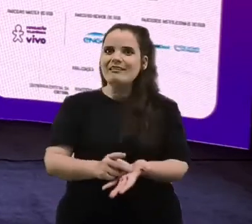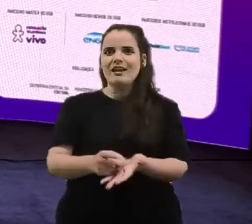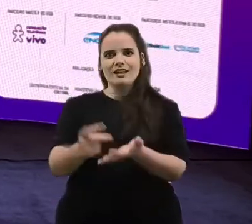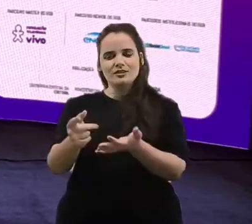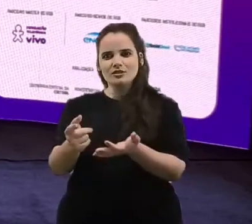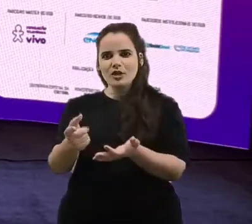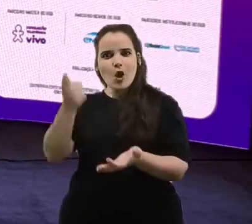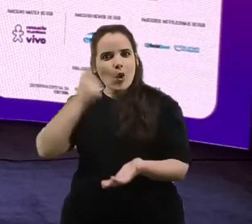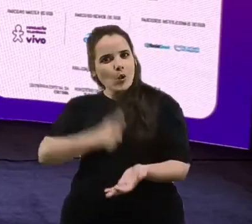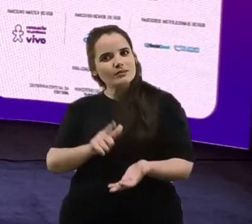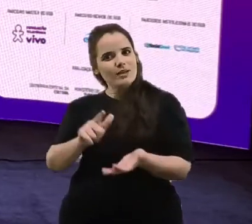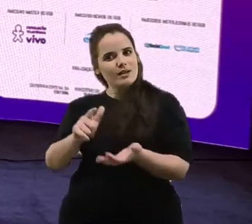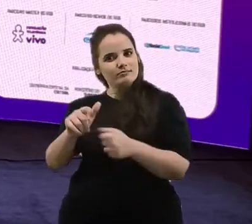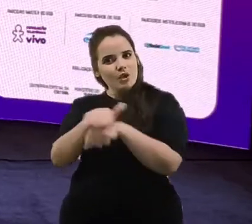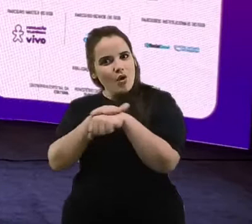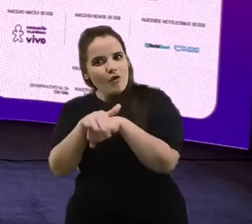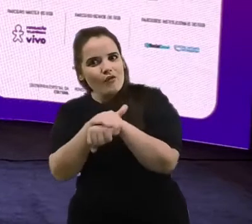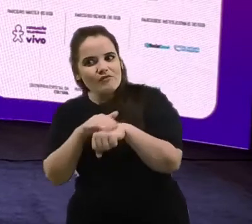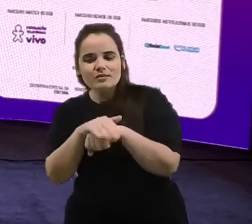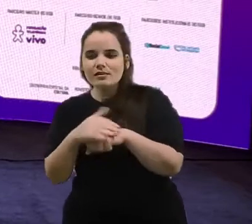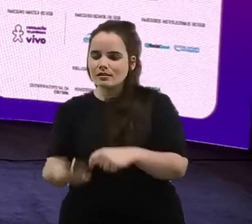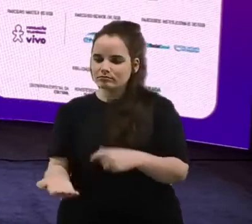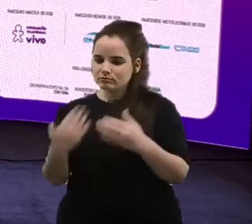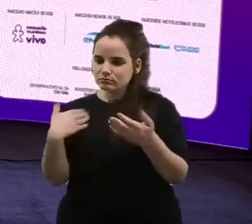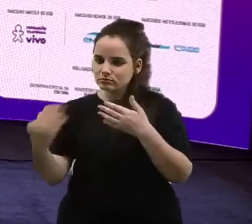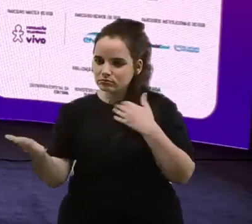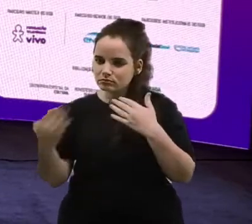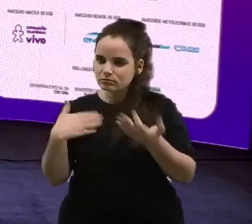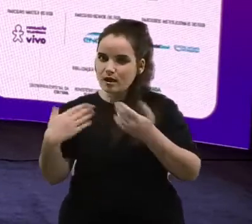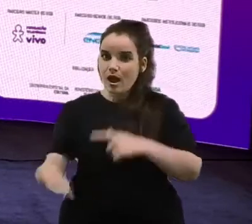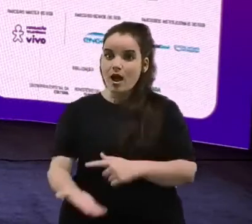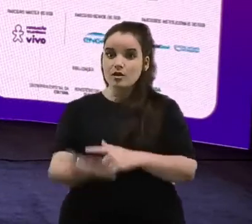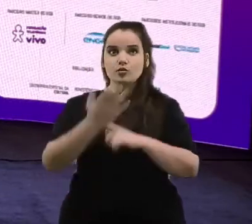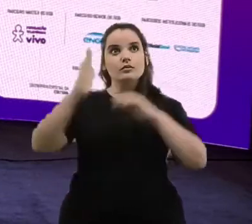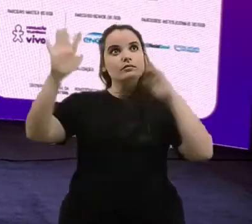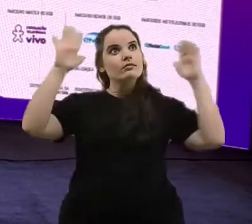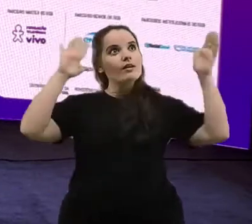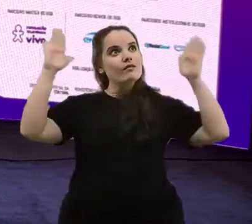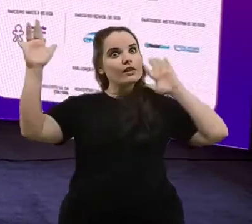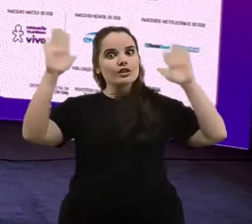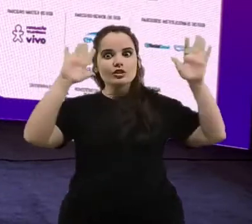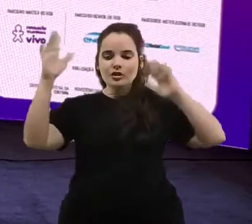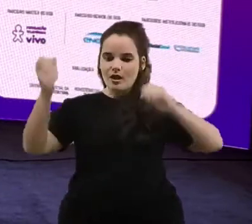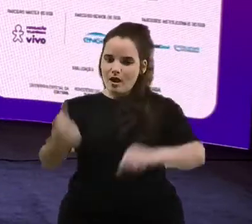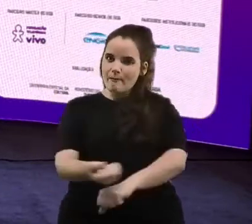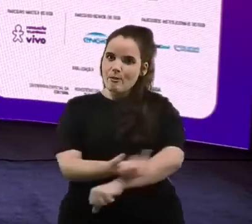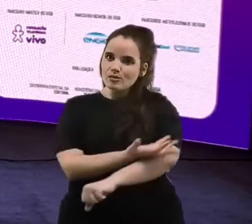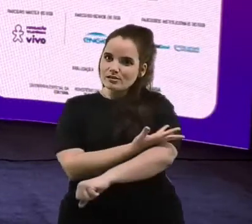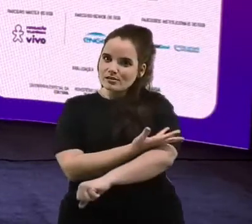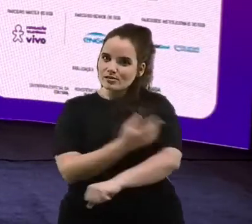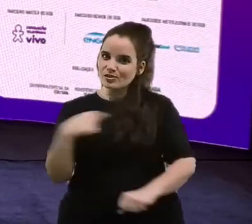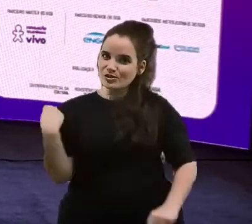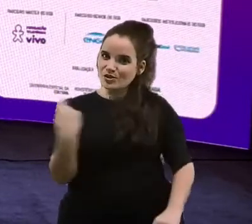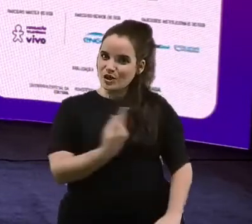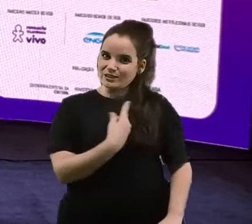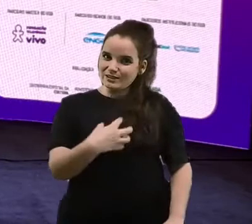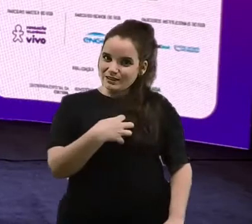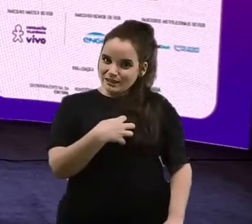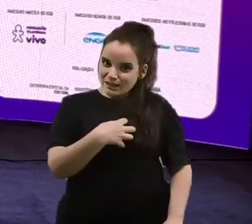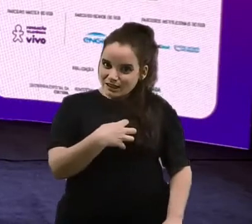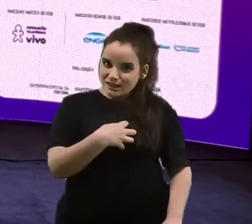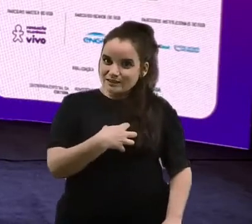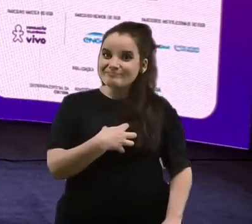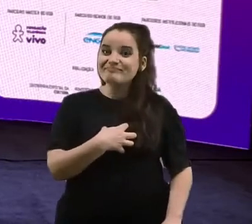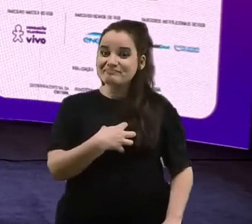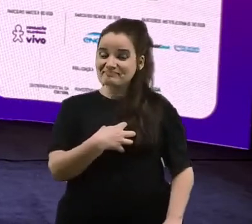faça refletir sobre as emoções que você está sentindo, sobre as situações de dificuldade que você vem passando. E com